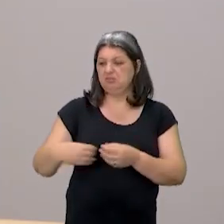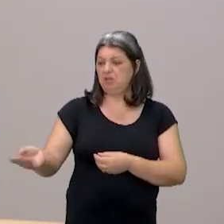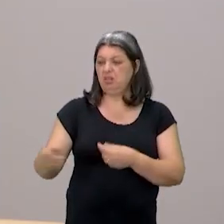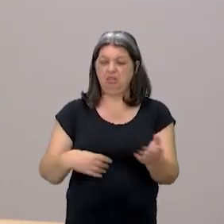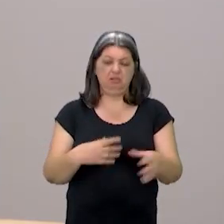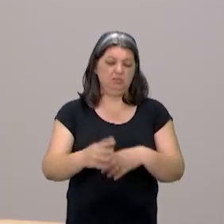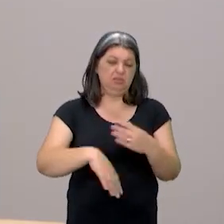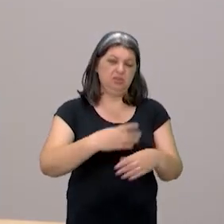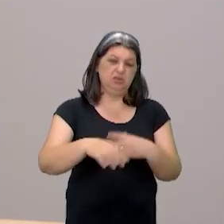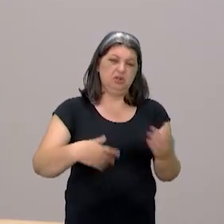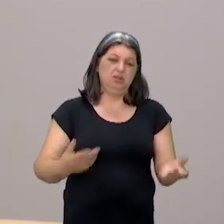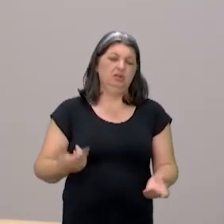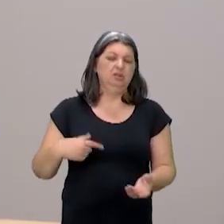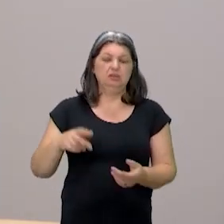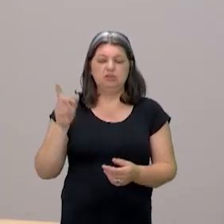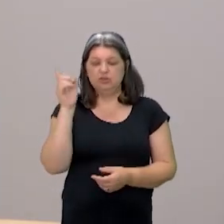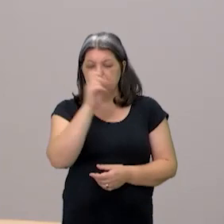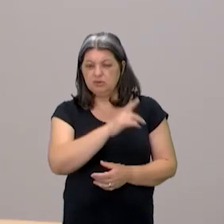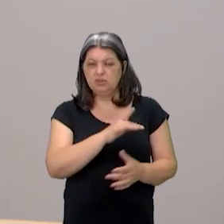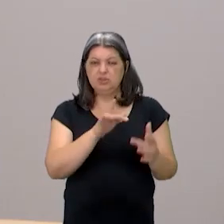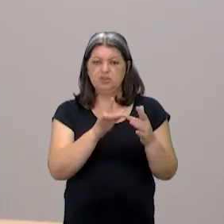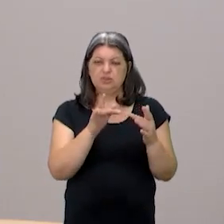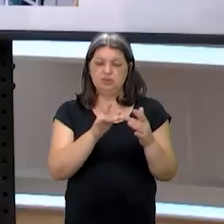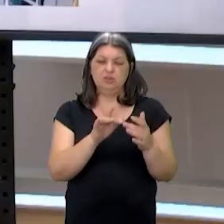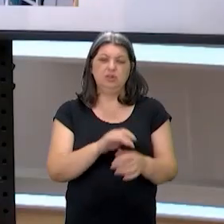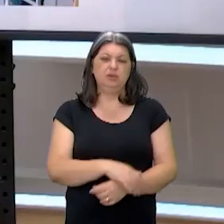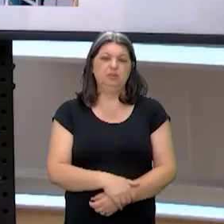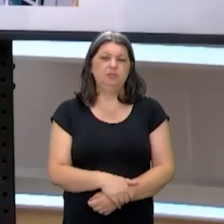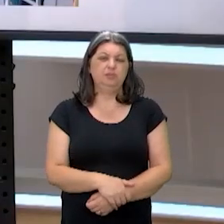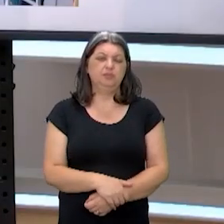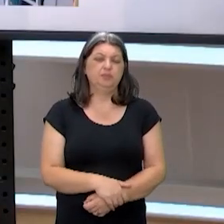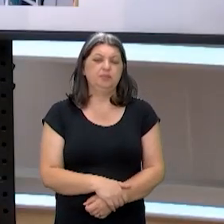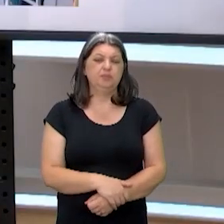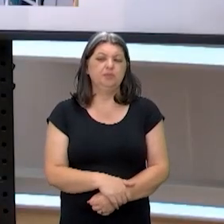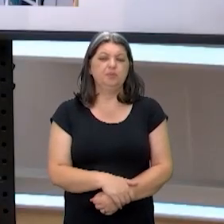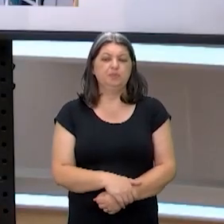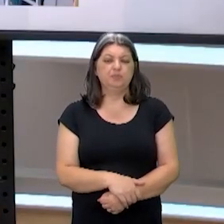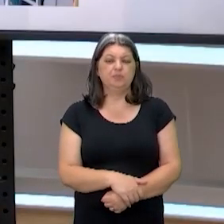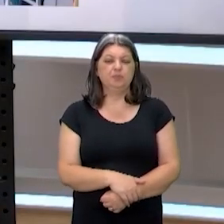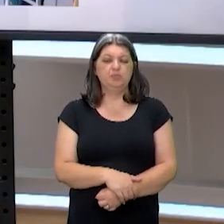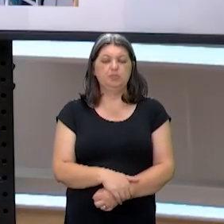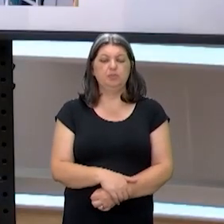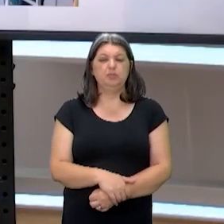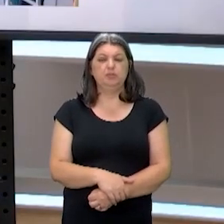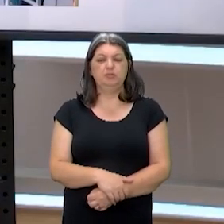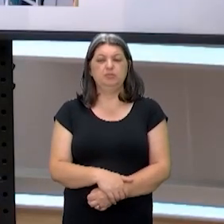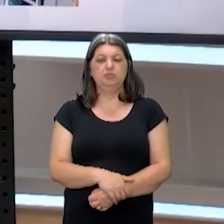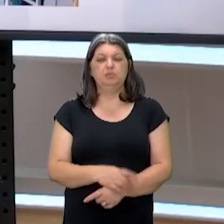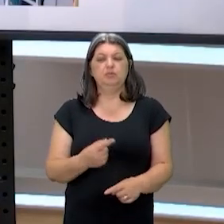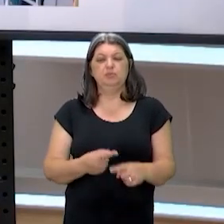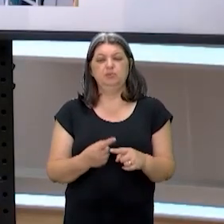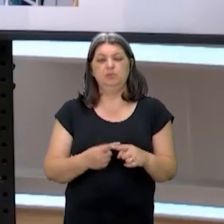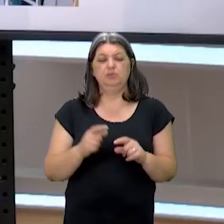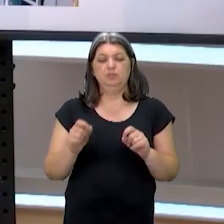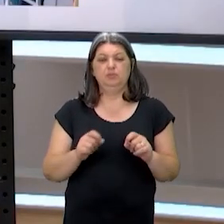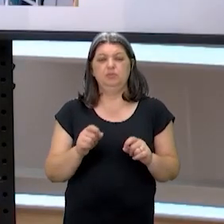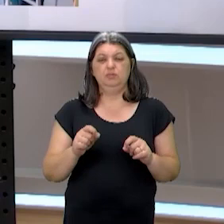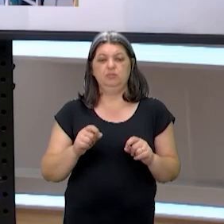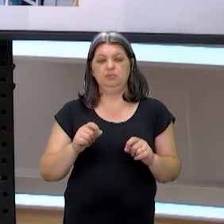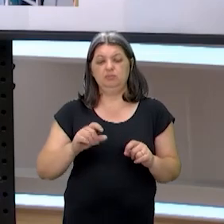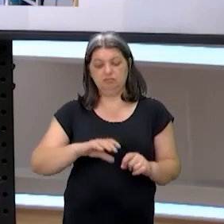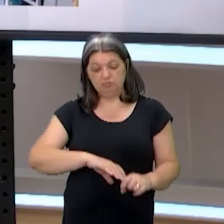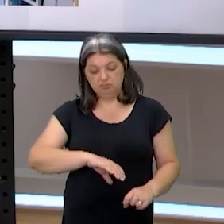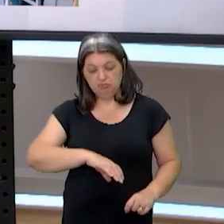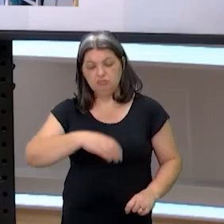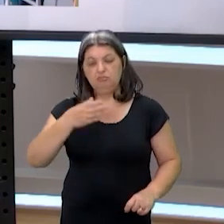e a gente com dificuldade de conectar tudo aquilo. Fica aqui o toque para que a gente fique um pouquinho mais